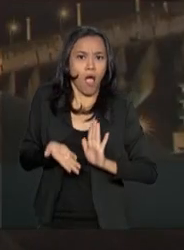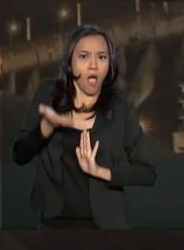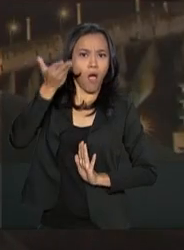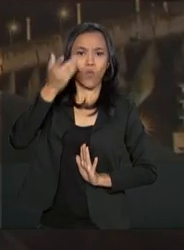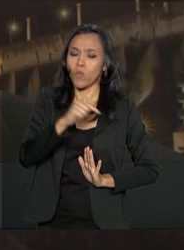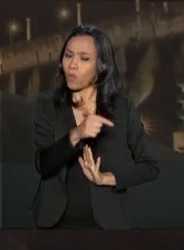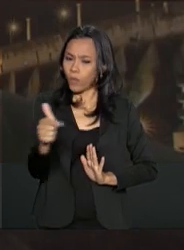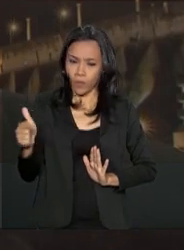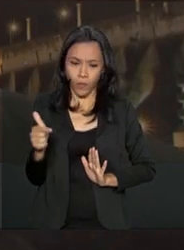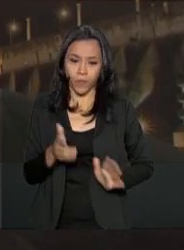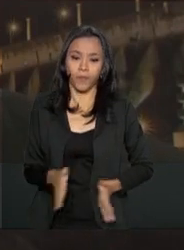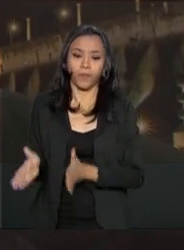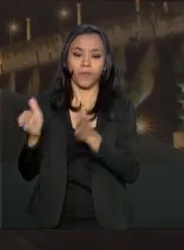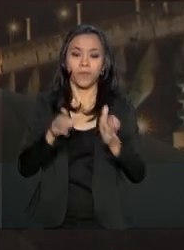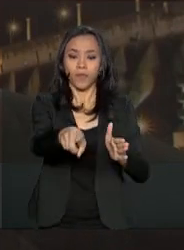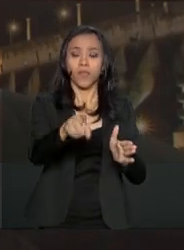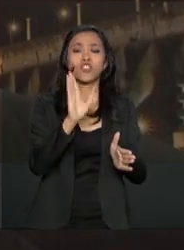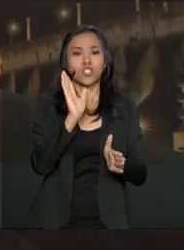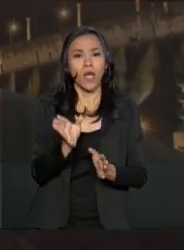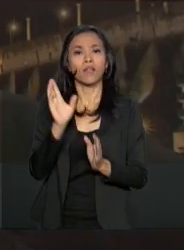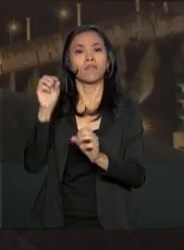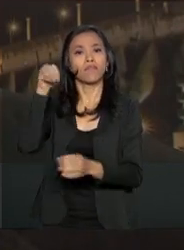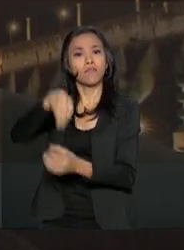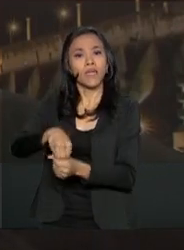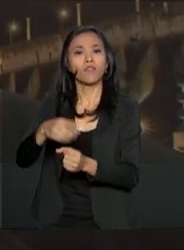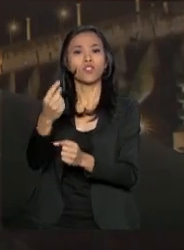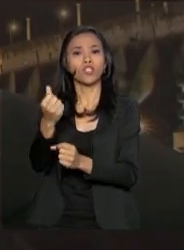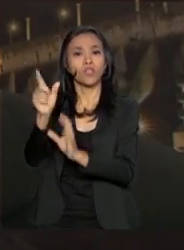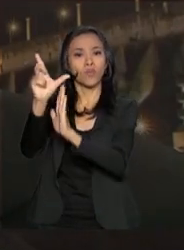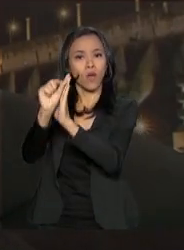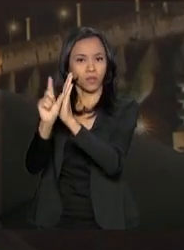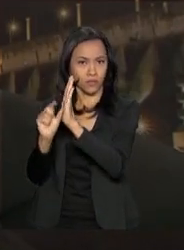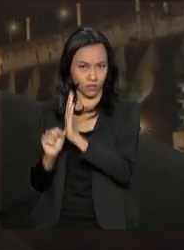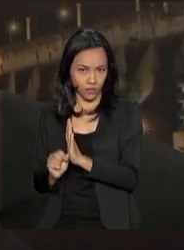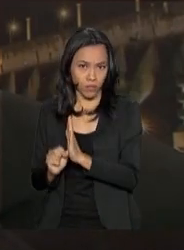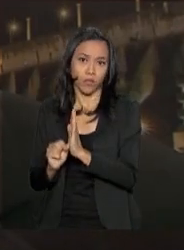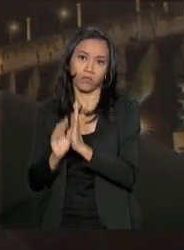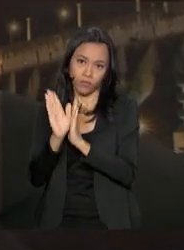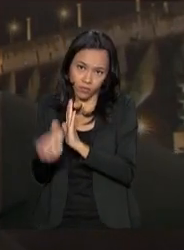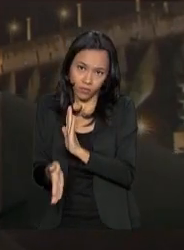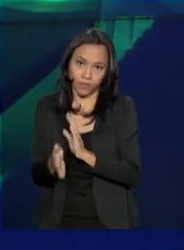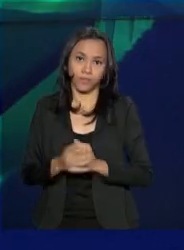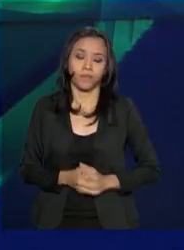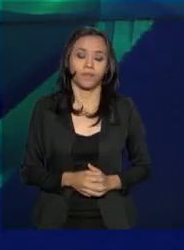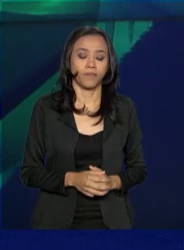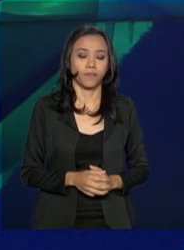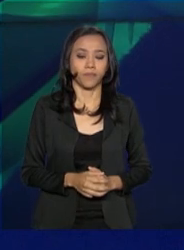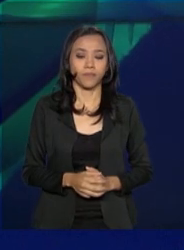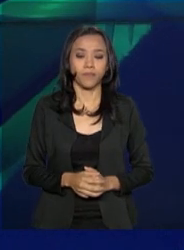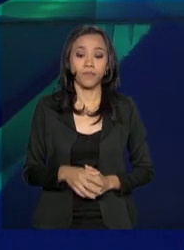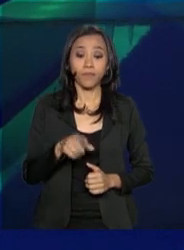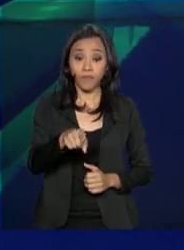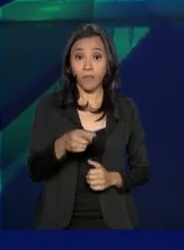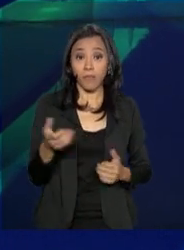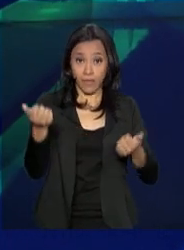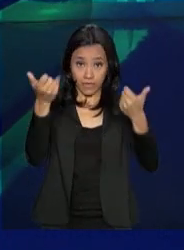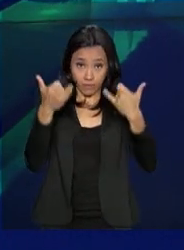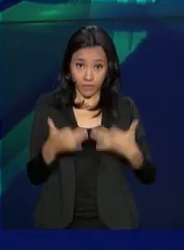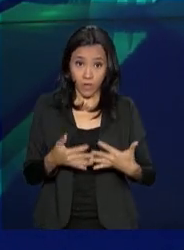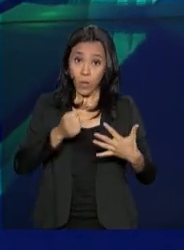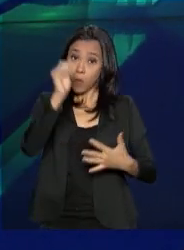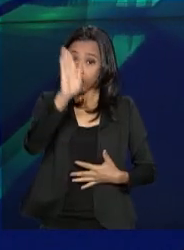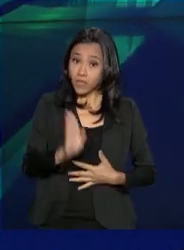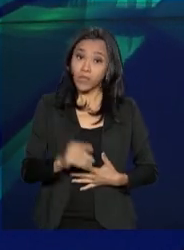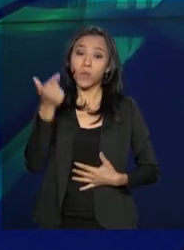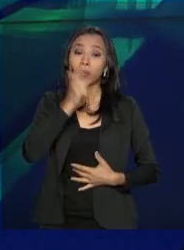ser absorvido dentro do orçamento itaipu na mesma tarifa que hoje é praticando o brasil conseguiu reduzir